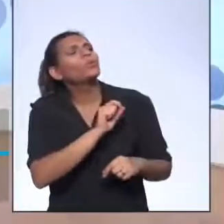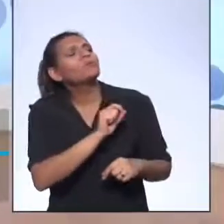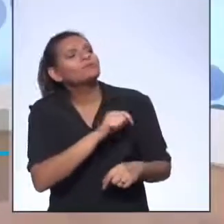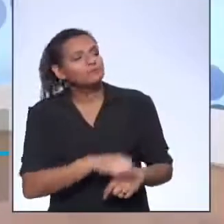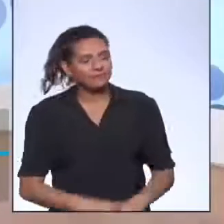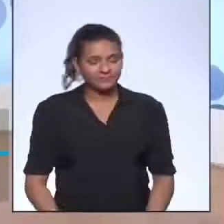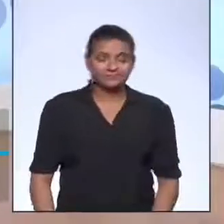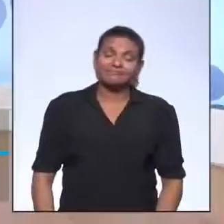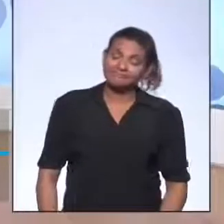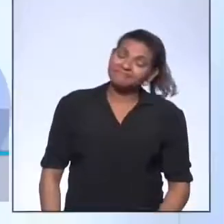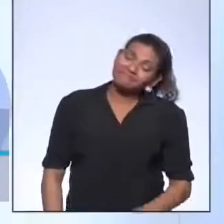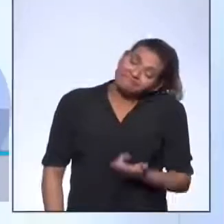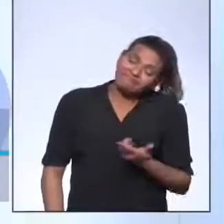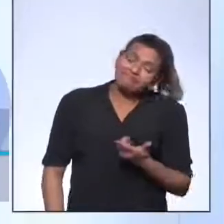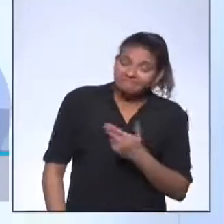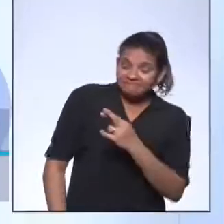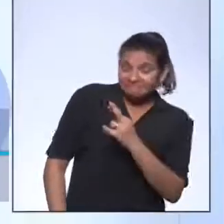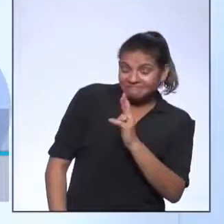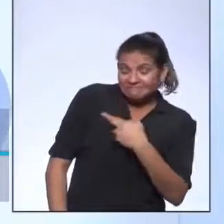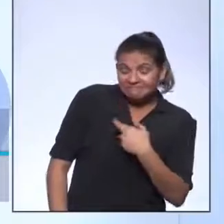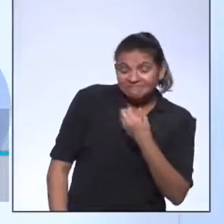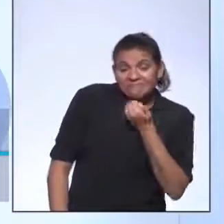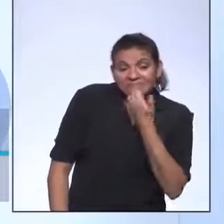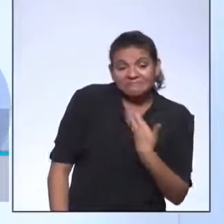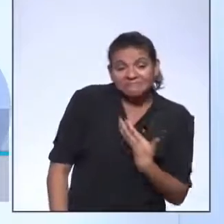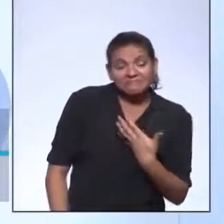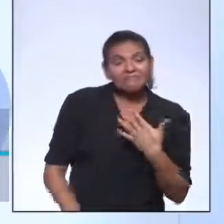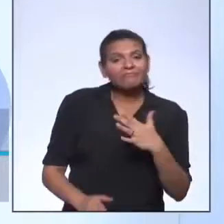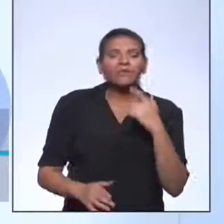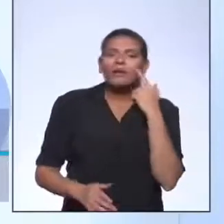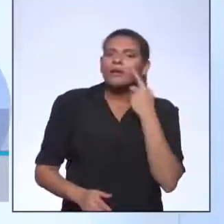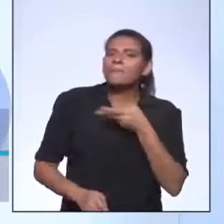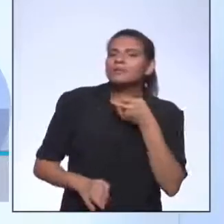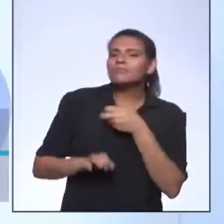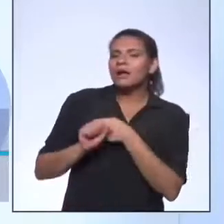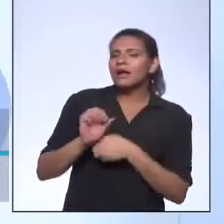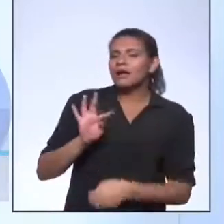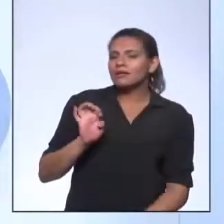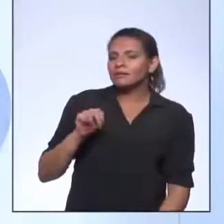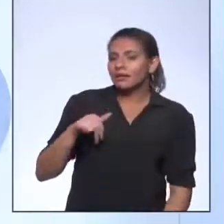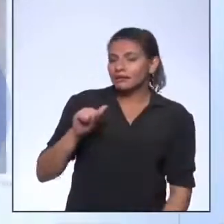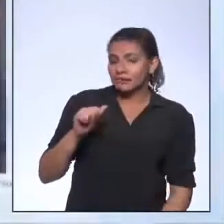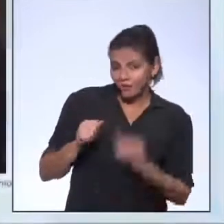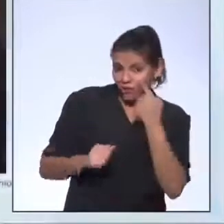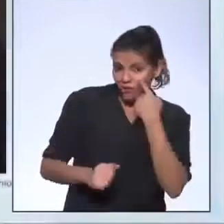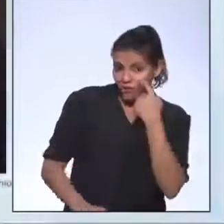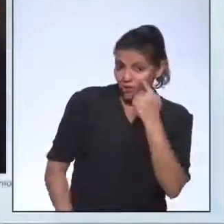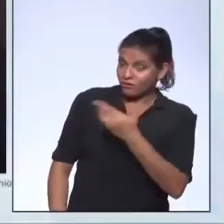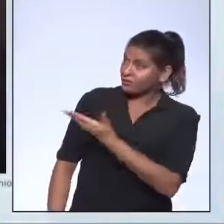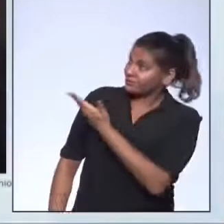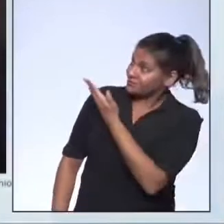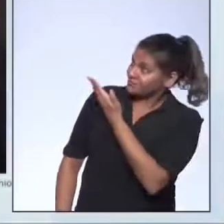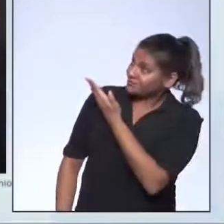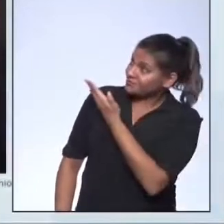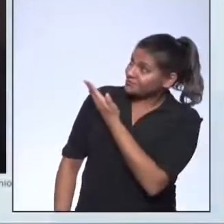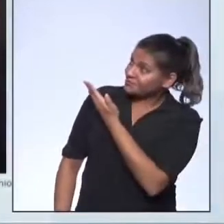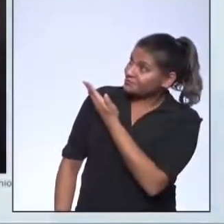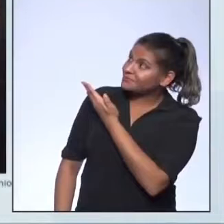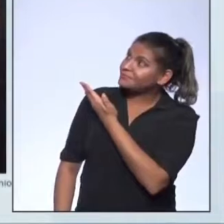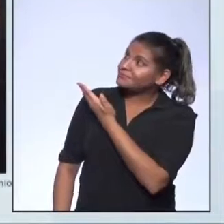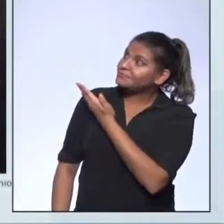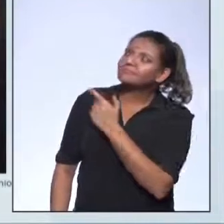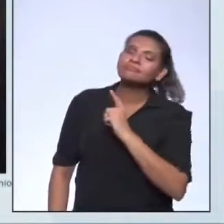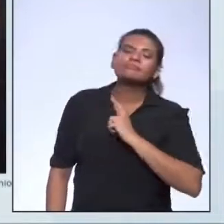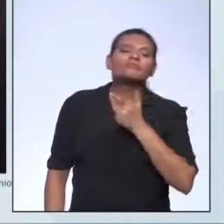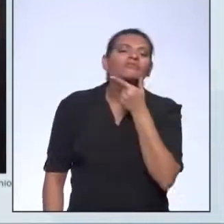Olha, muito bem, Cauã. Ele já identificou aí Atenas. Vamos colocar a imagem na tela? Bom, o homem